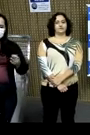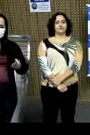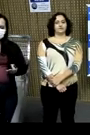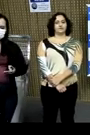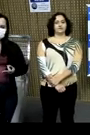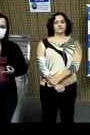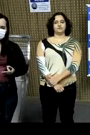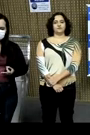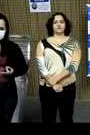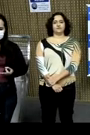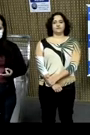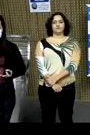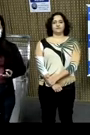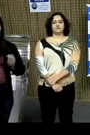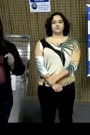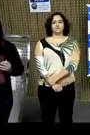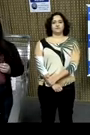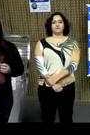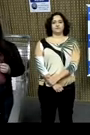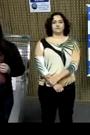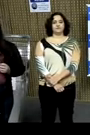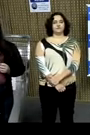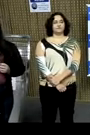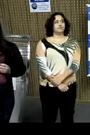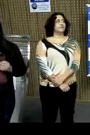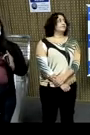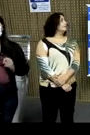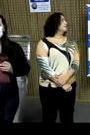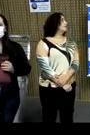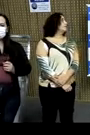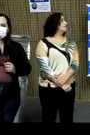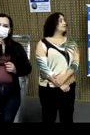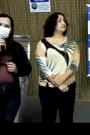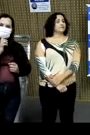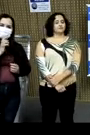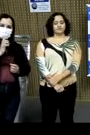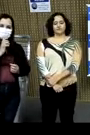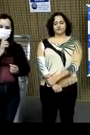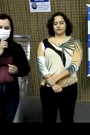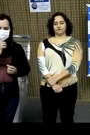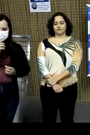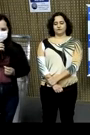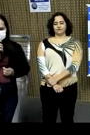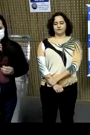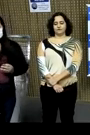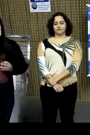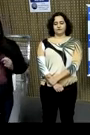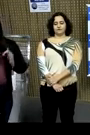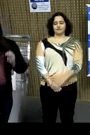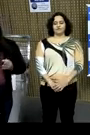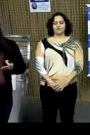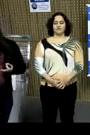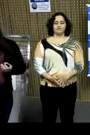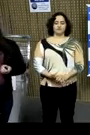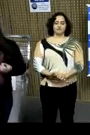até 12 semanas de gestação, tivemos 82% e no primeiro semestre 78%.